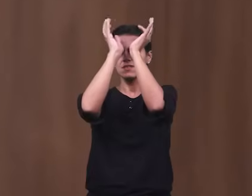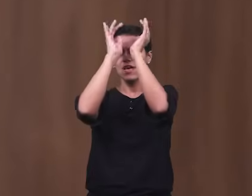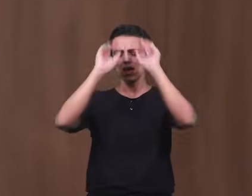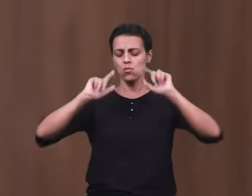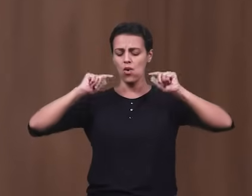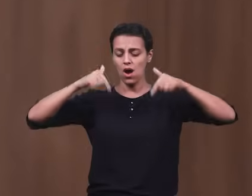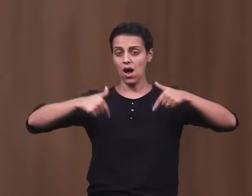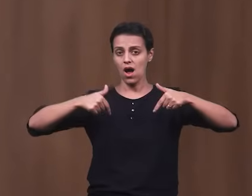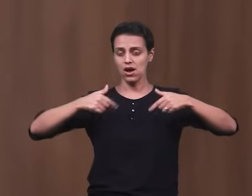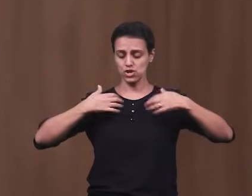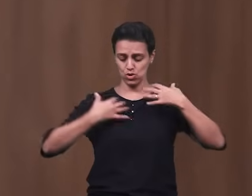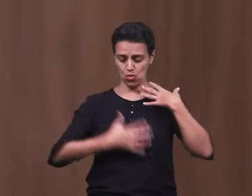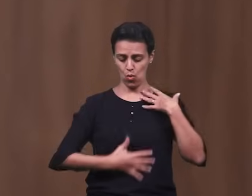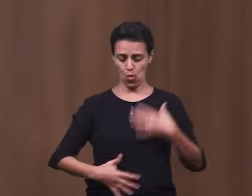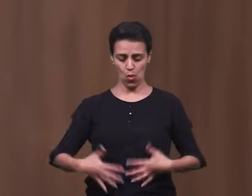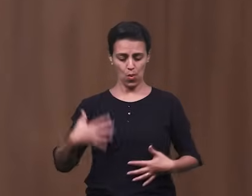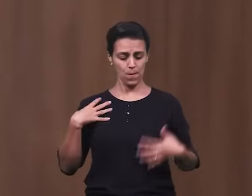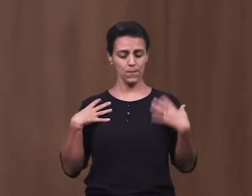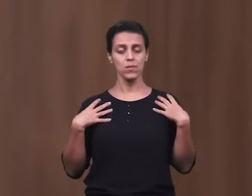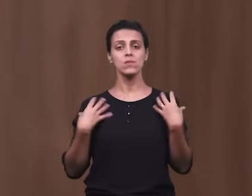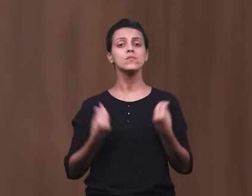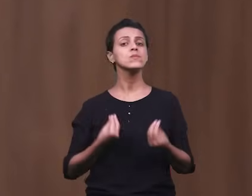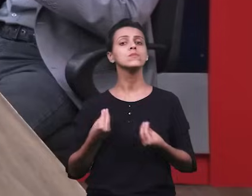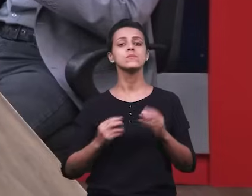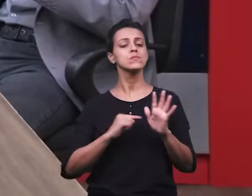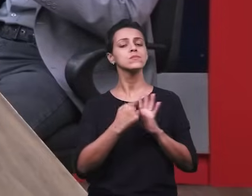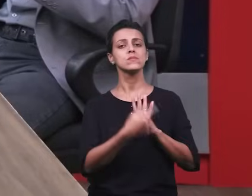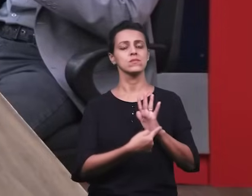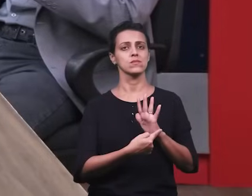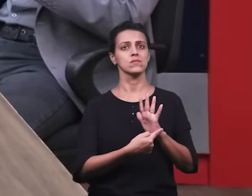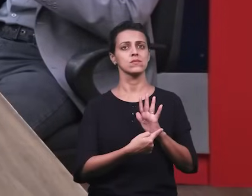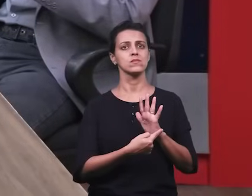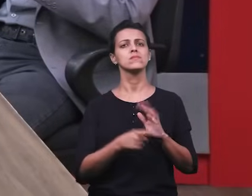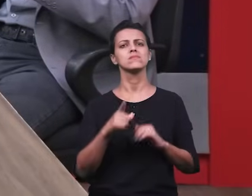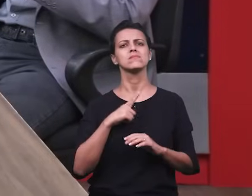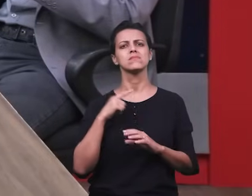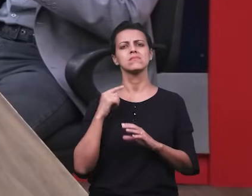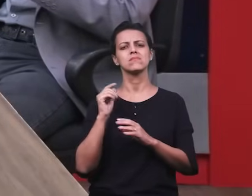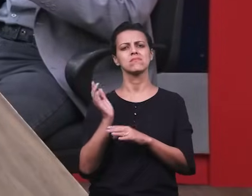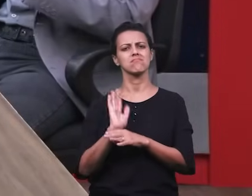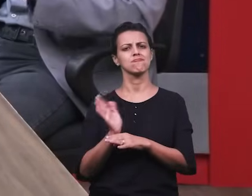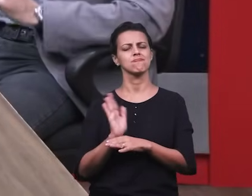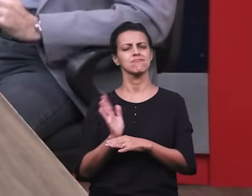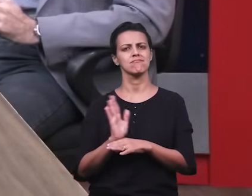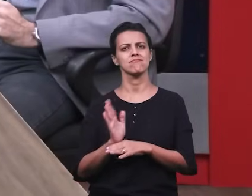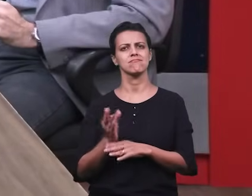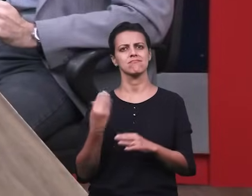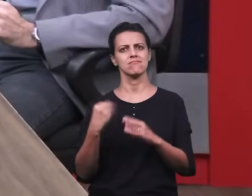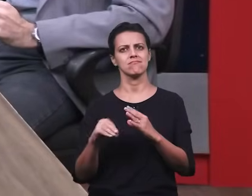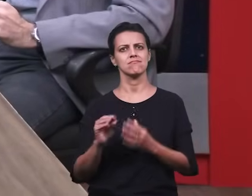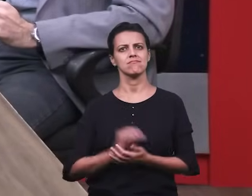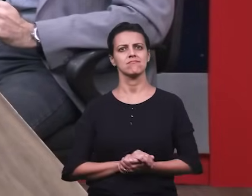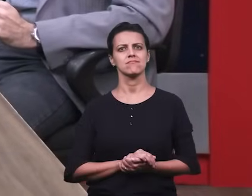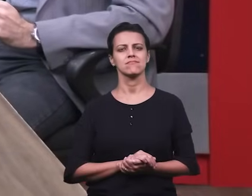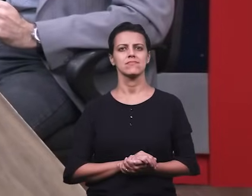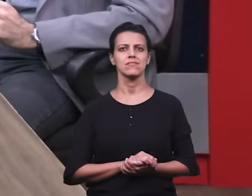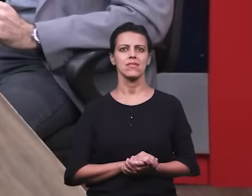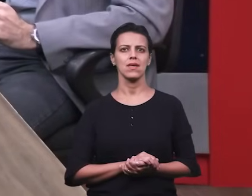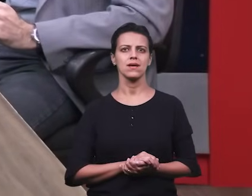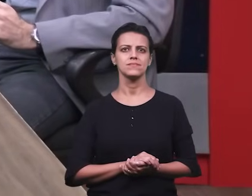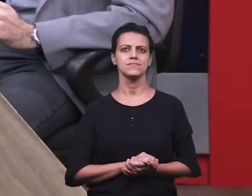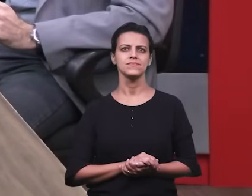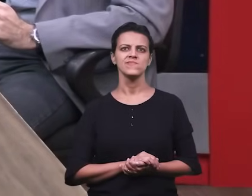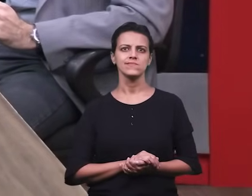se tratando dos órgãos dos sentidos. Nós vamos ver no vídeo que vai passar